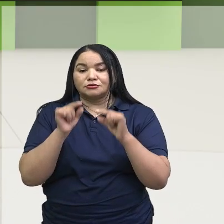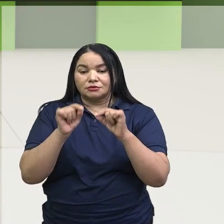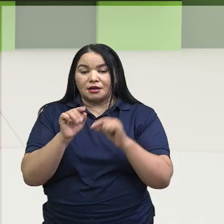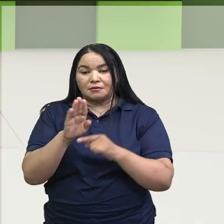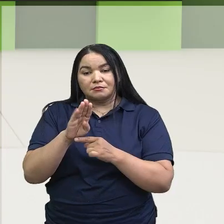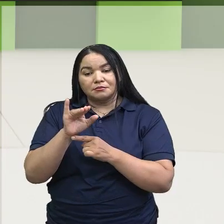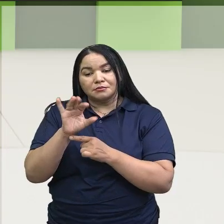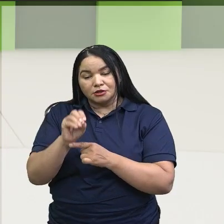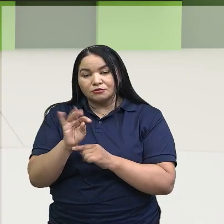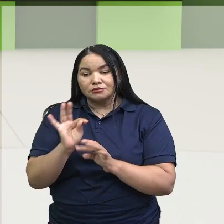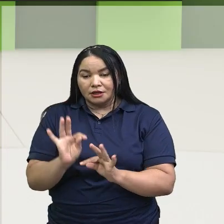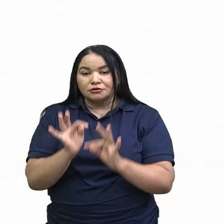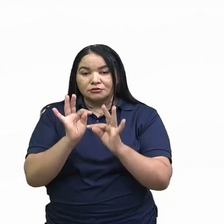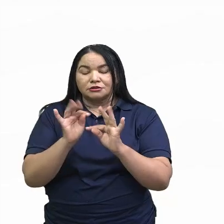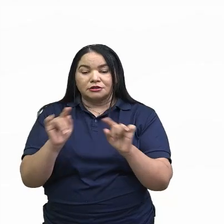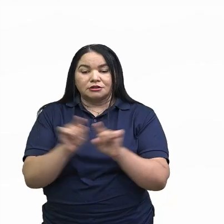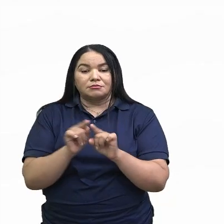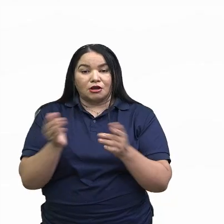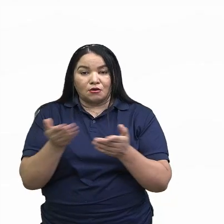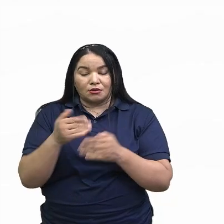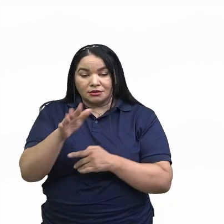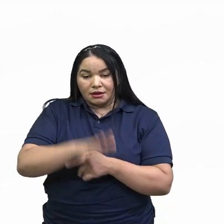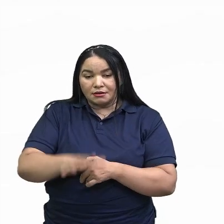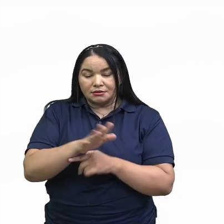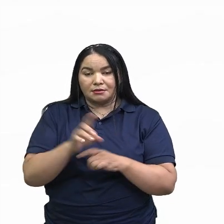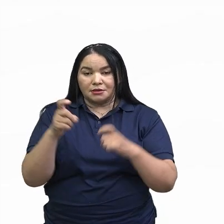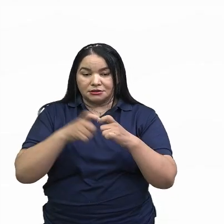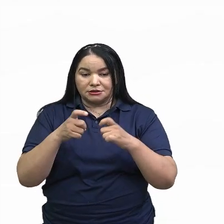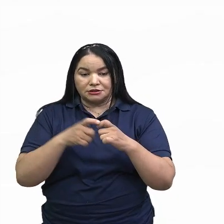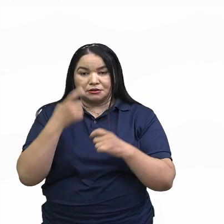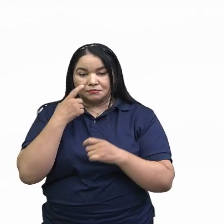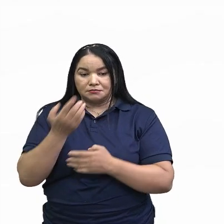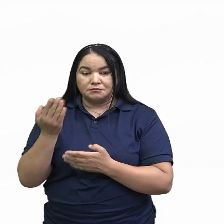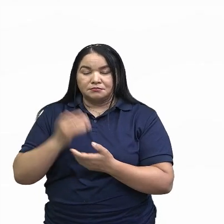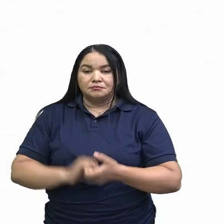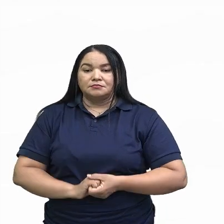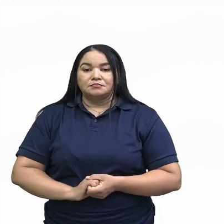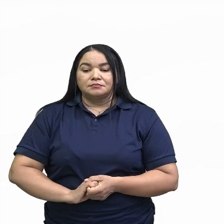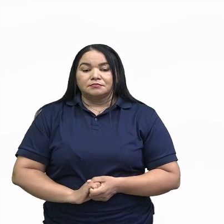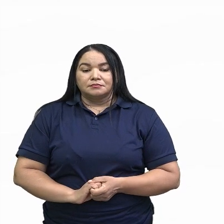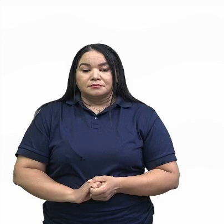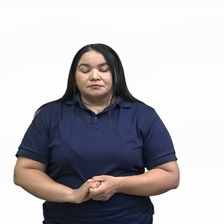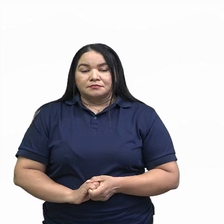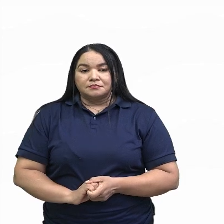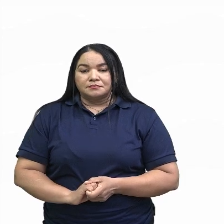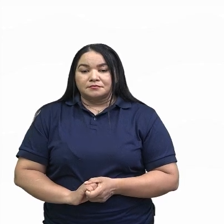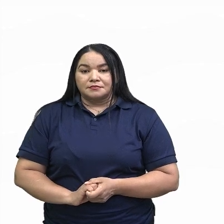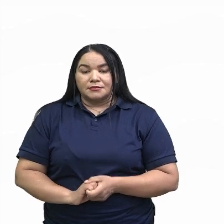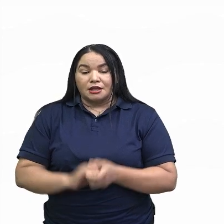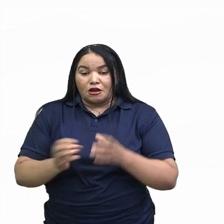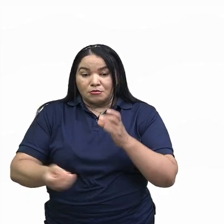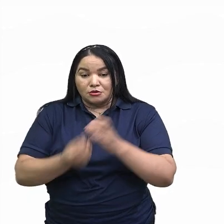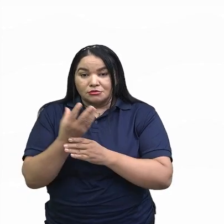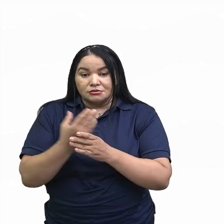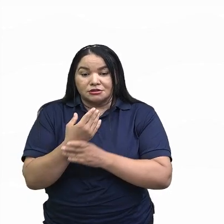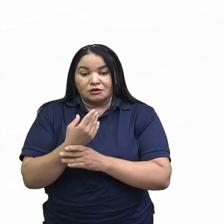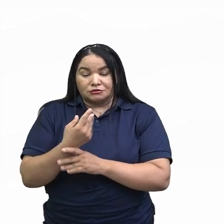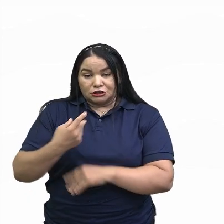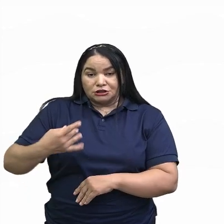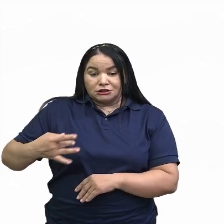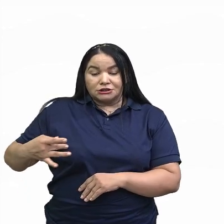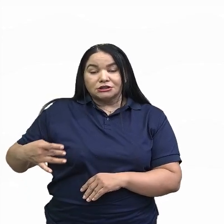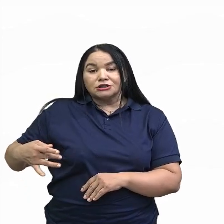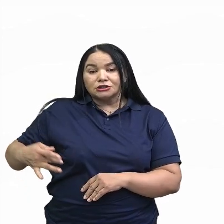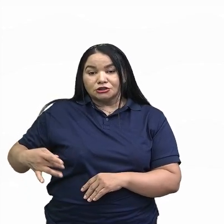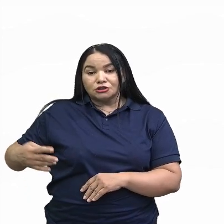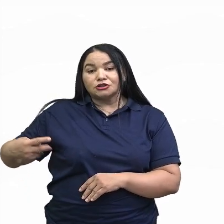a gente vai iniciar observando a medicina. Então, no caso da medicina, a gente observa a produção de insulina,